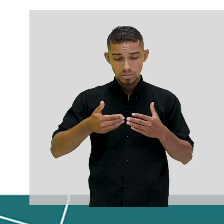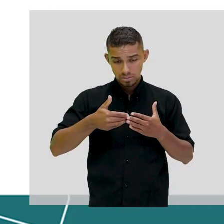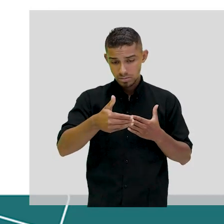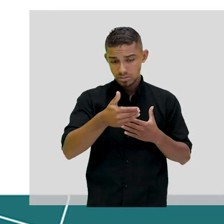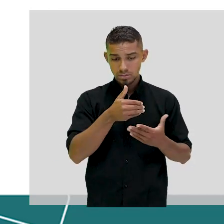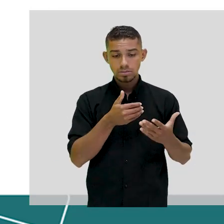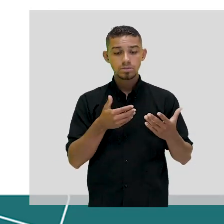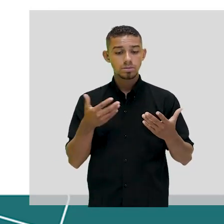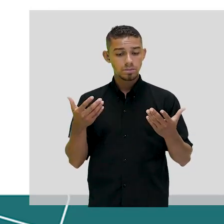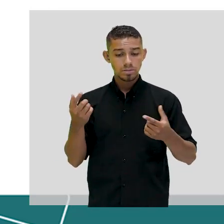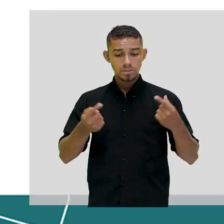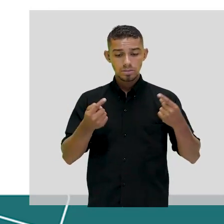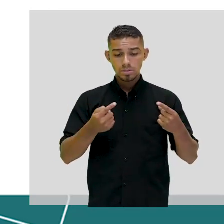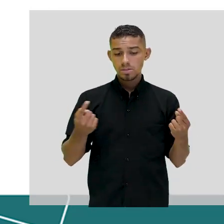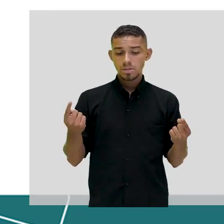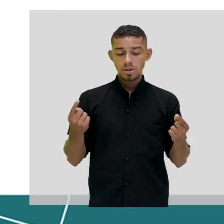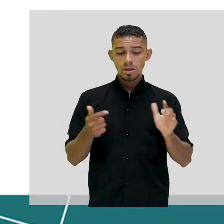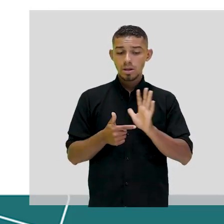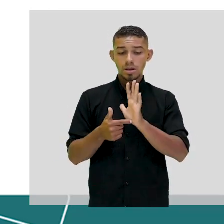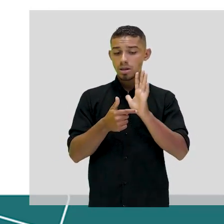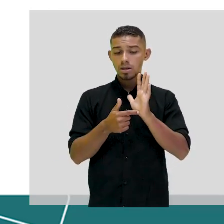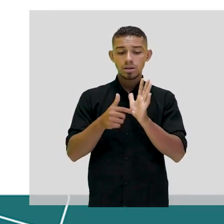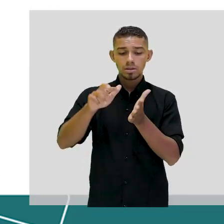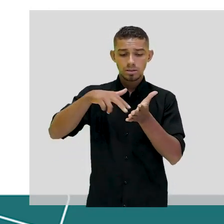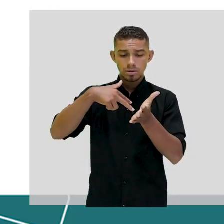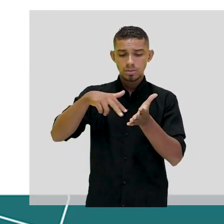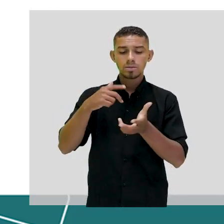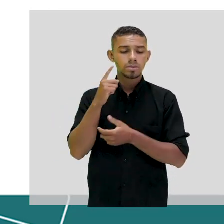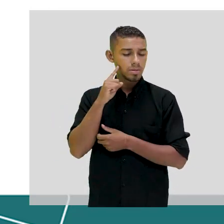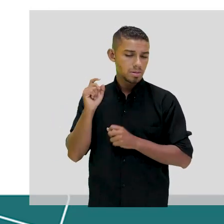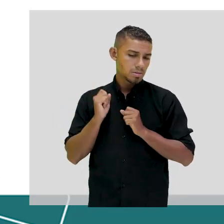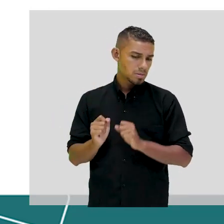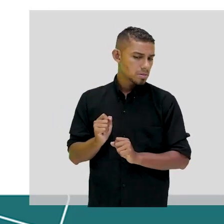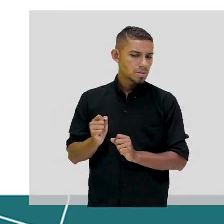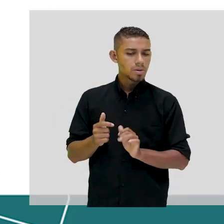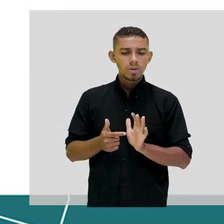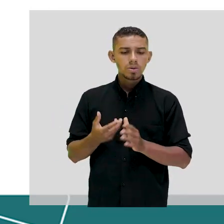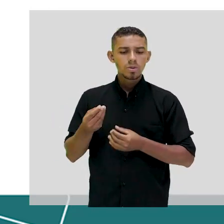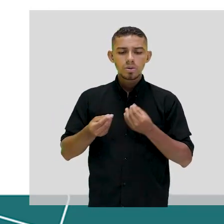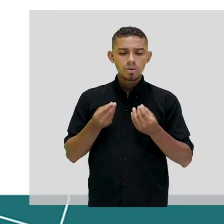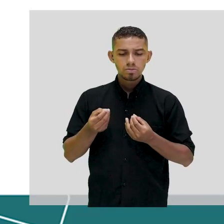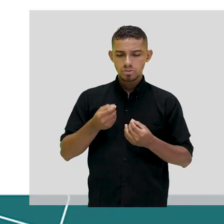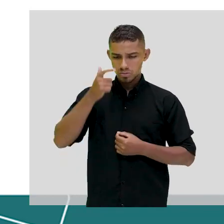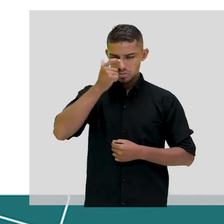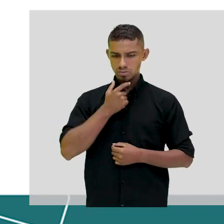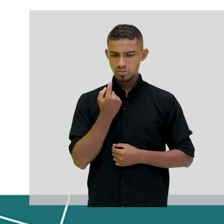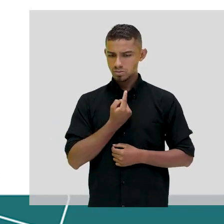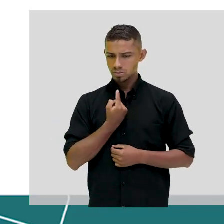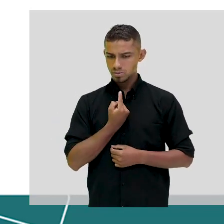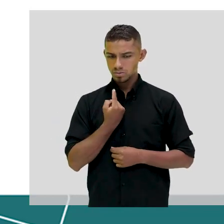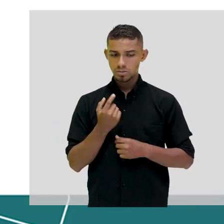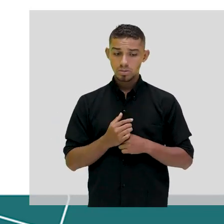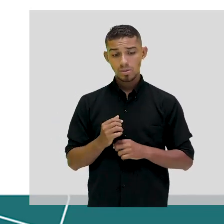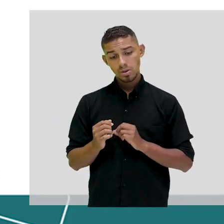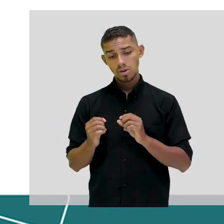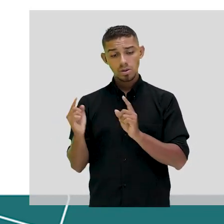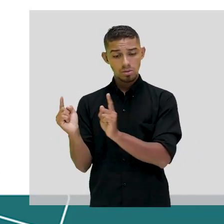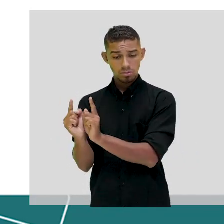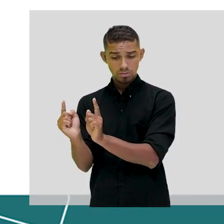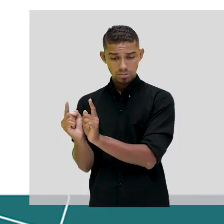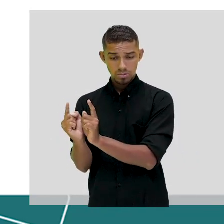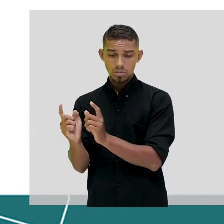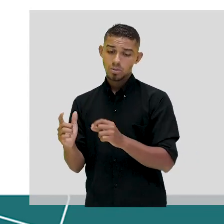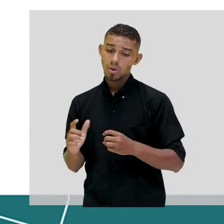competição, o confronto é por meio da dança, podendo ser feito de maneira individual, em